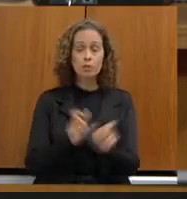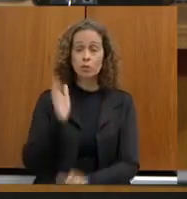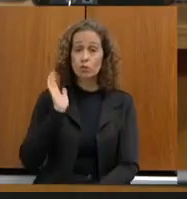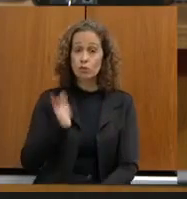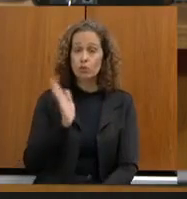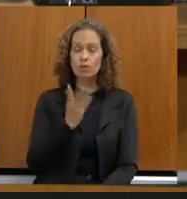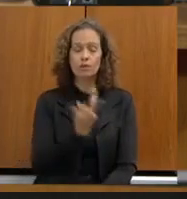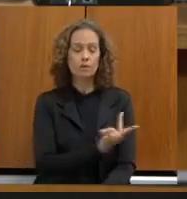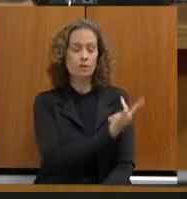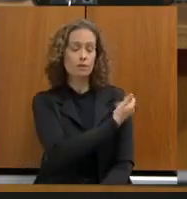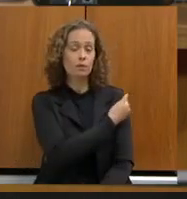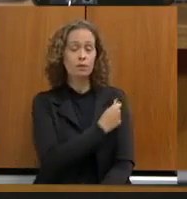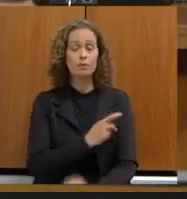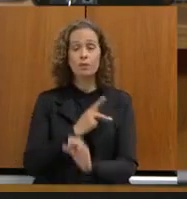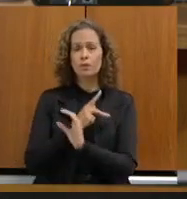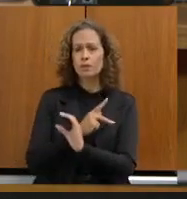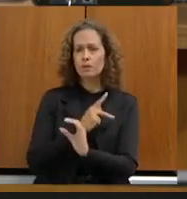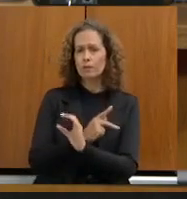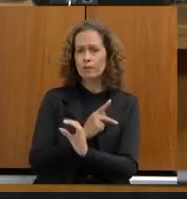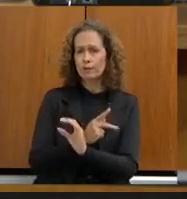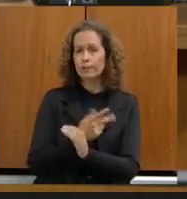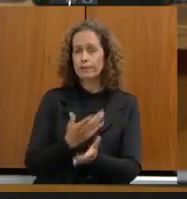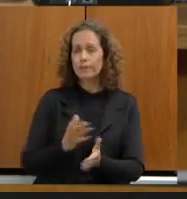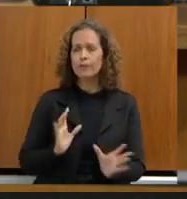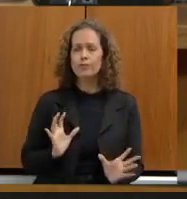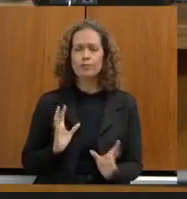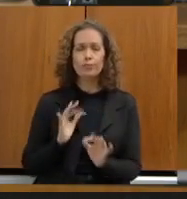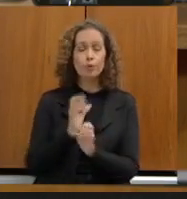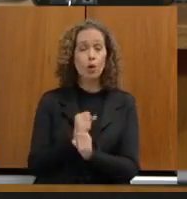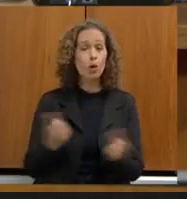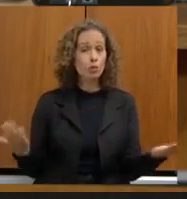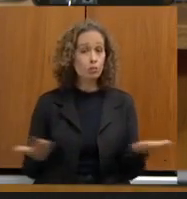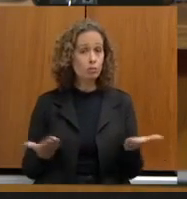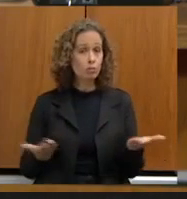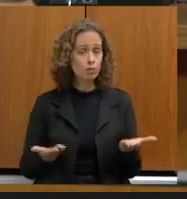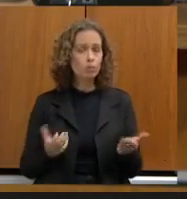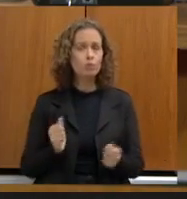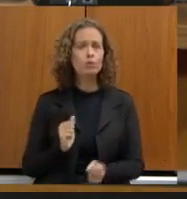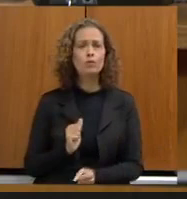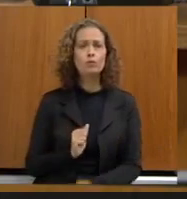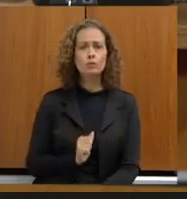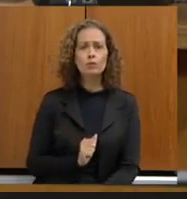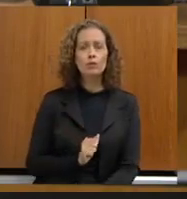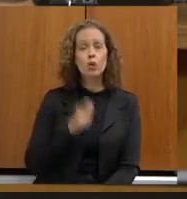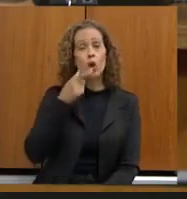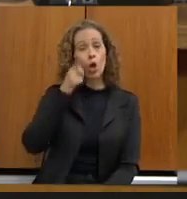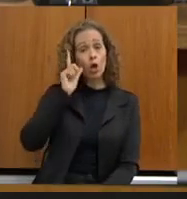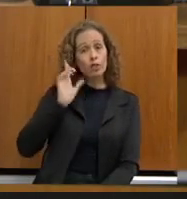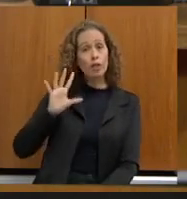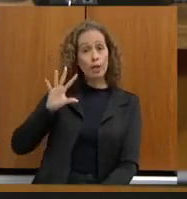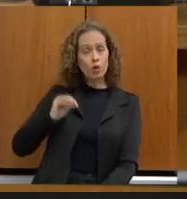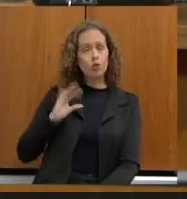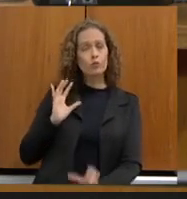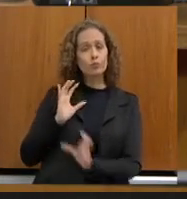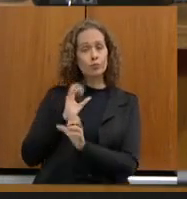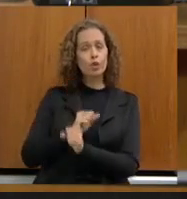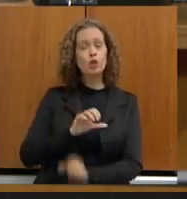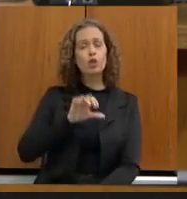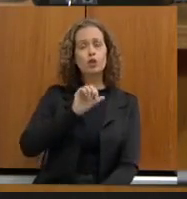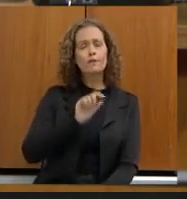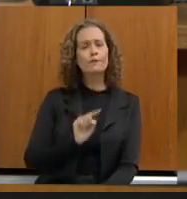vacinados da Polícia Civil esse quantitativo hoje toma dados de ontem à noite